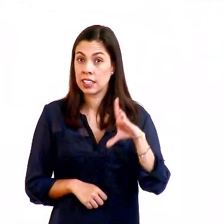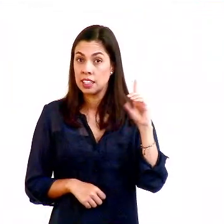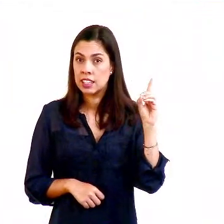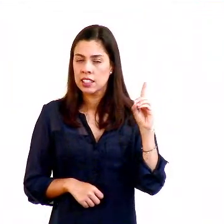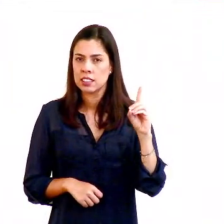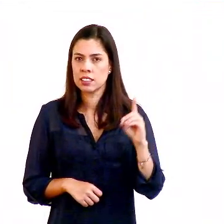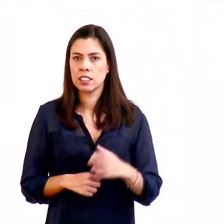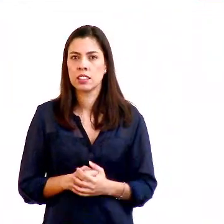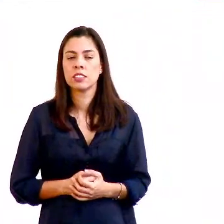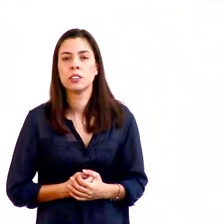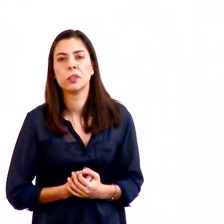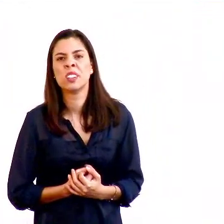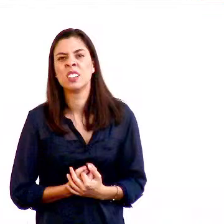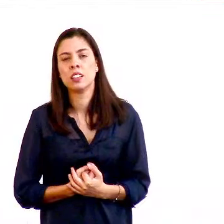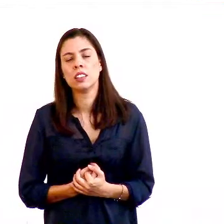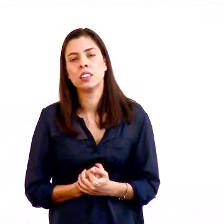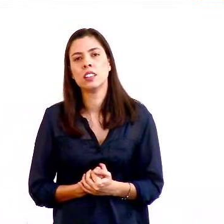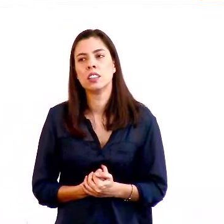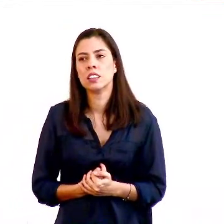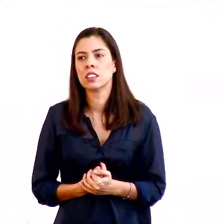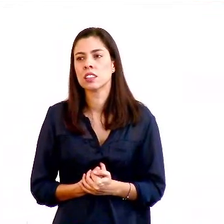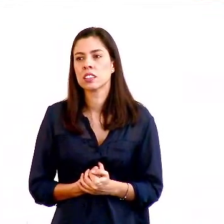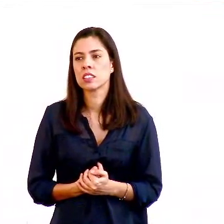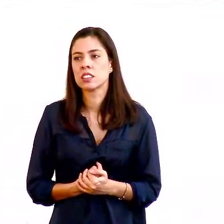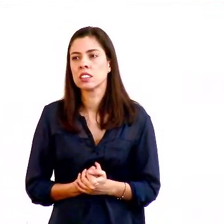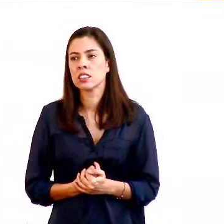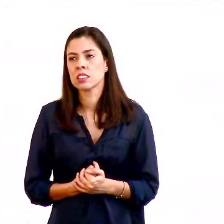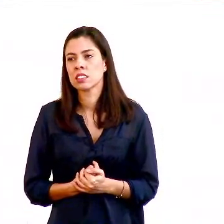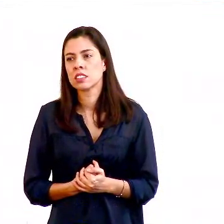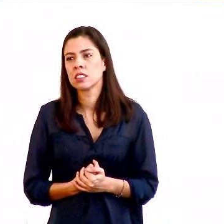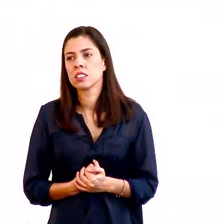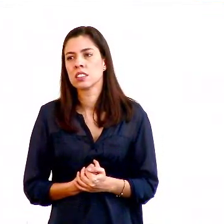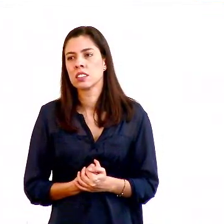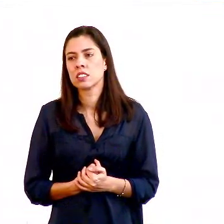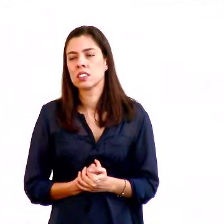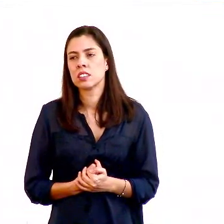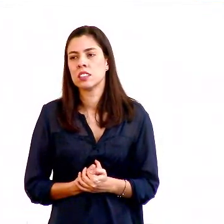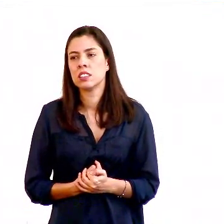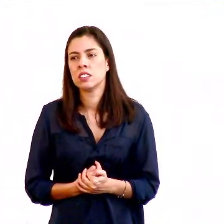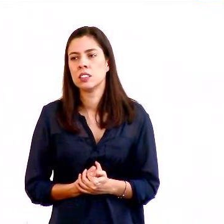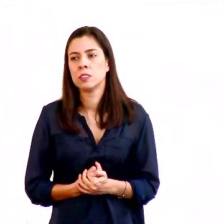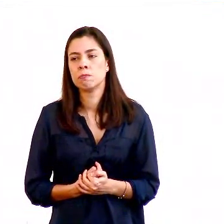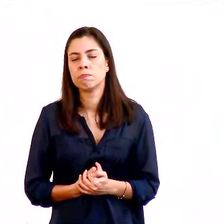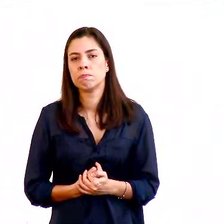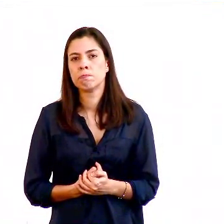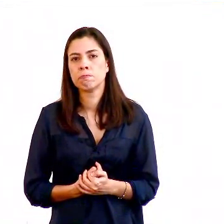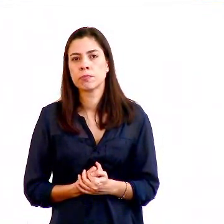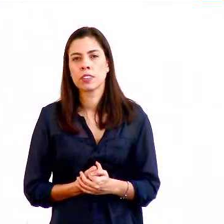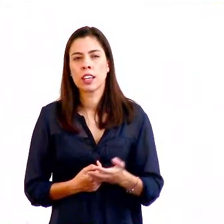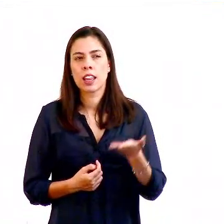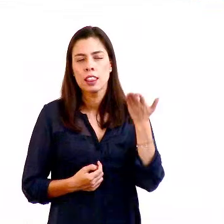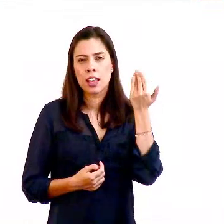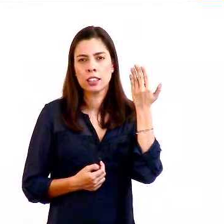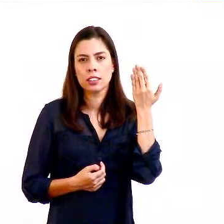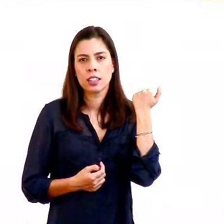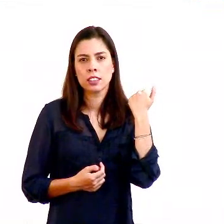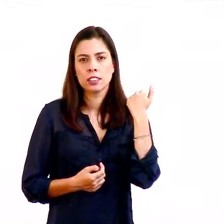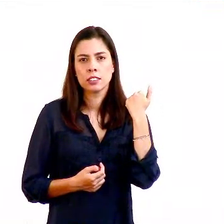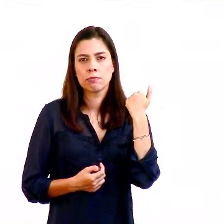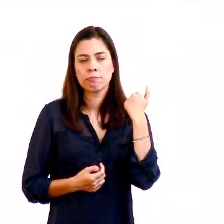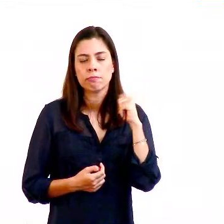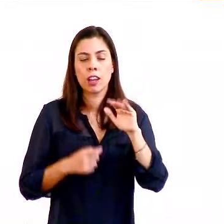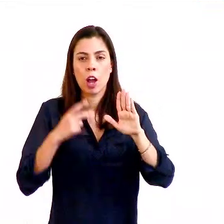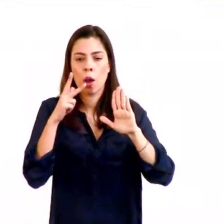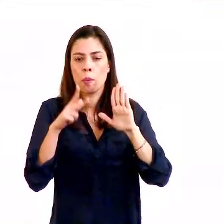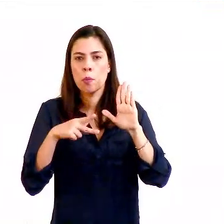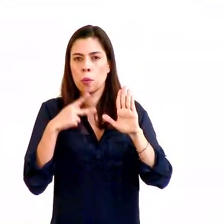promessa a Abraão, visto que não tinha ninguém superior por quem jurar, jurou por si mesmo, dizendo: certamente